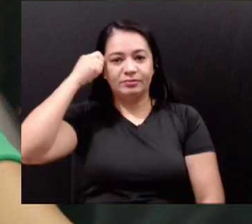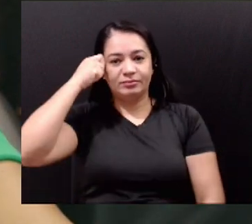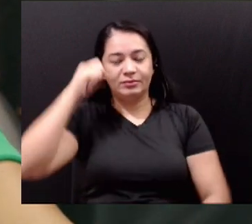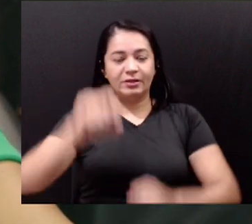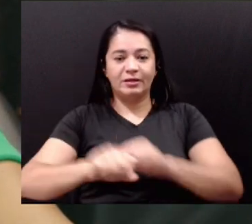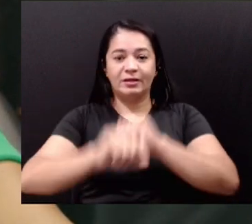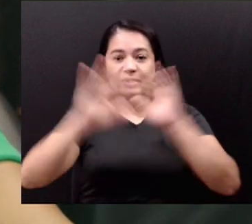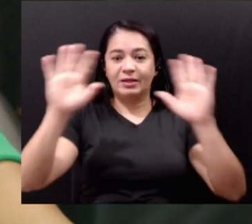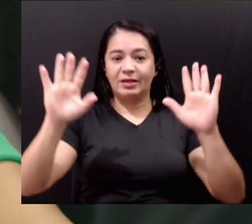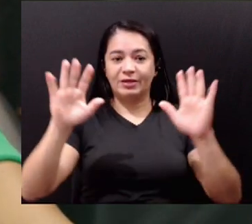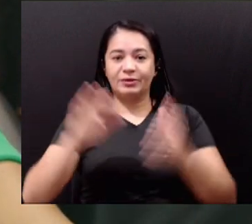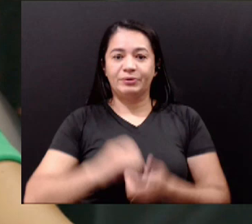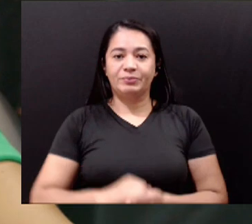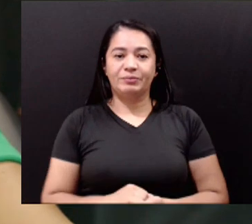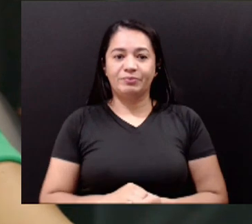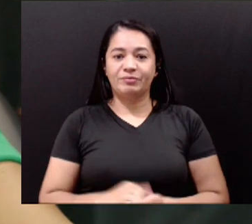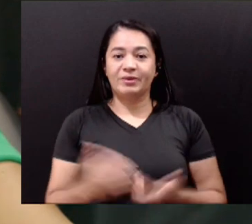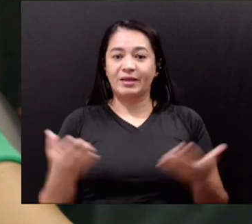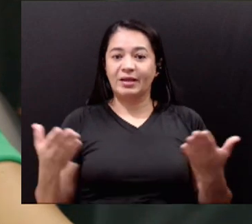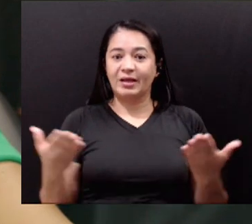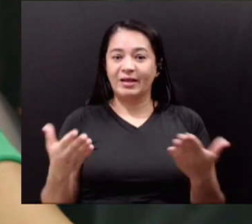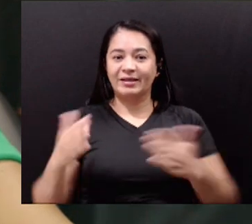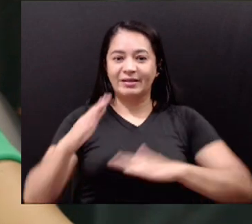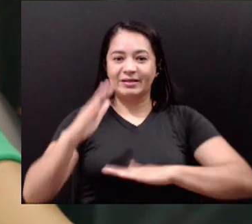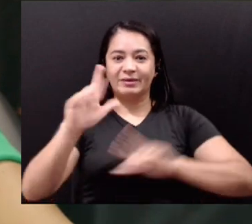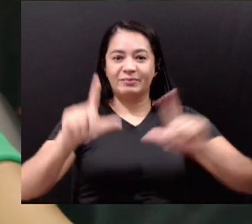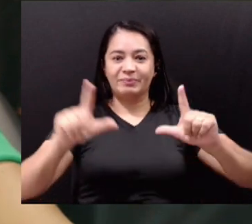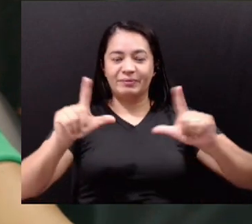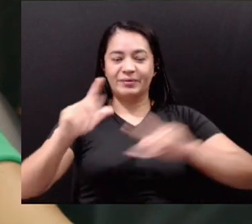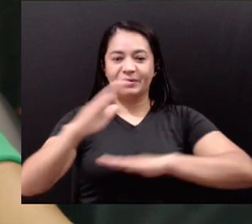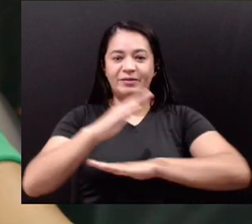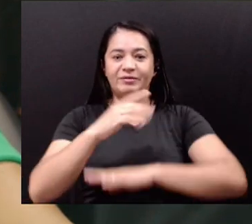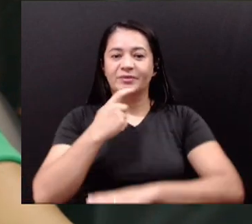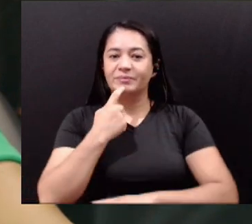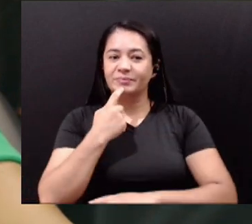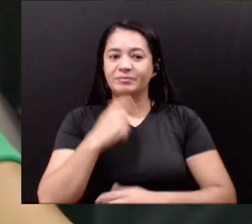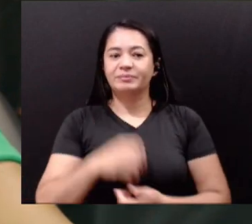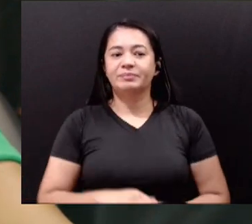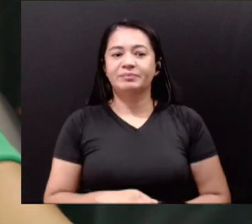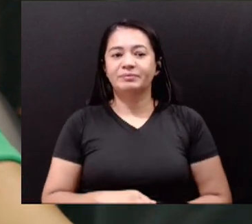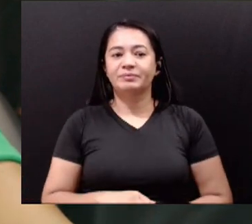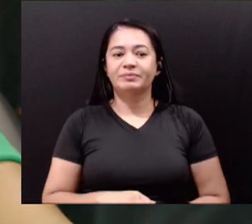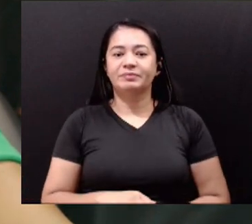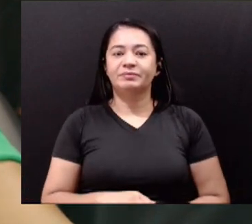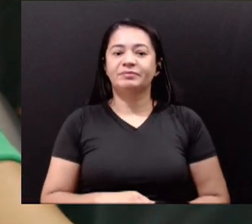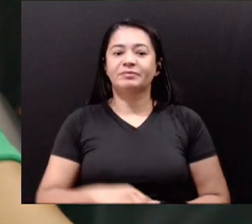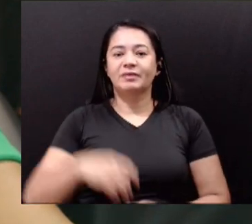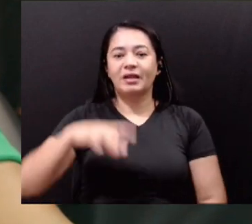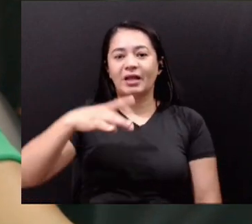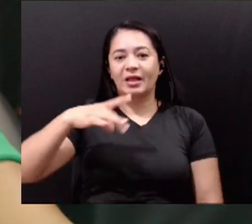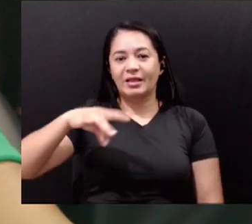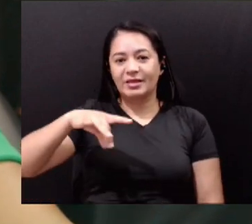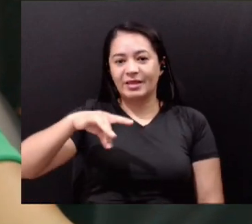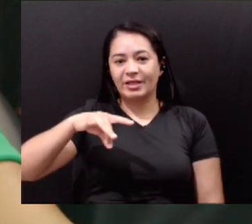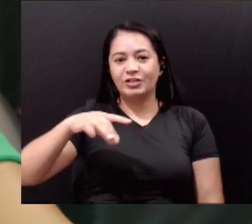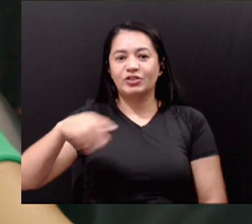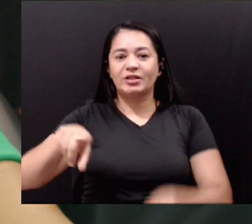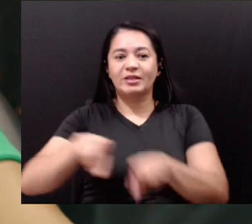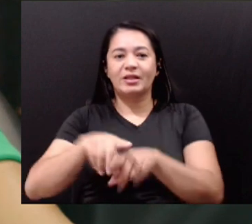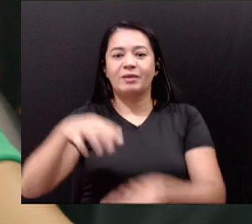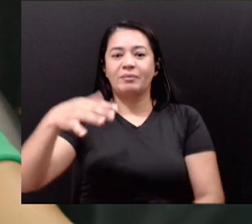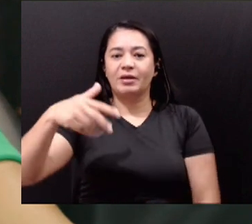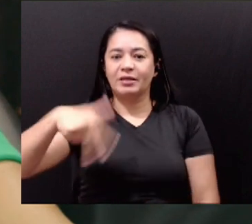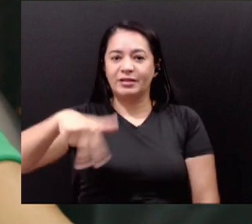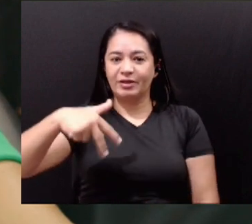transmitido aqui pela TV Câmara Campinas, no 11.3, também no 4 da NET e 9 da Vivo Fibra. Também tem